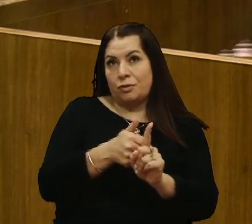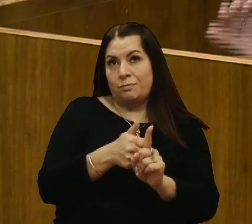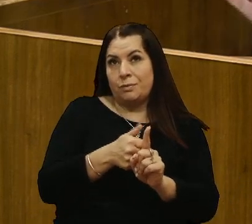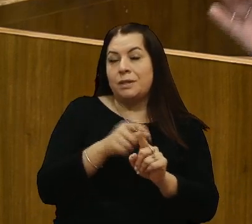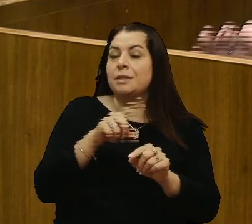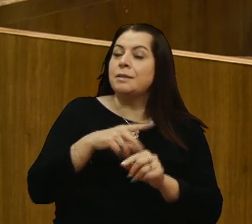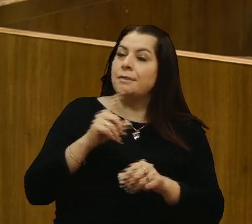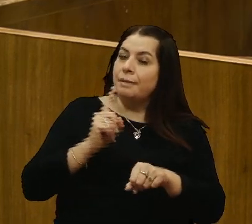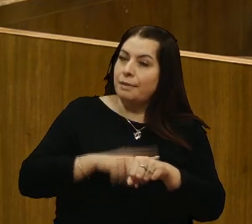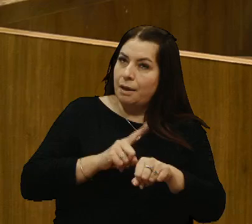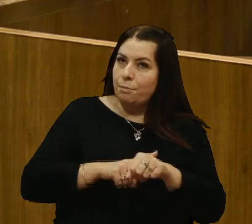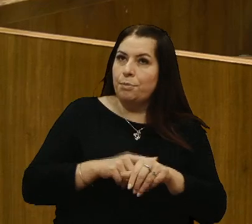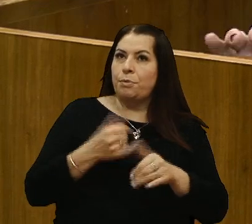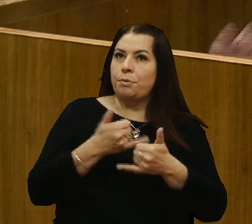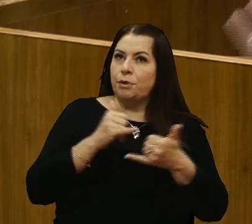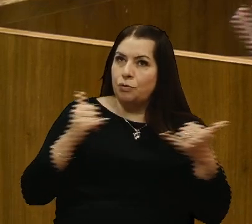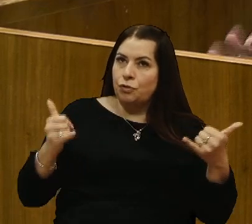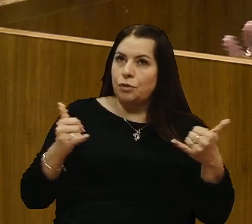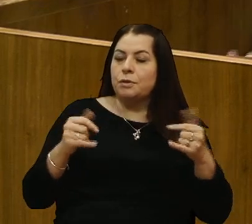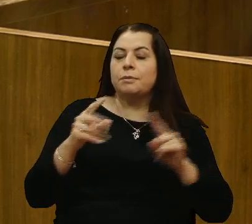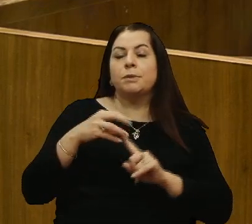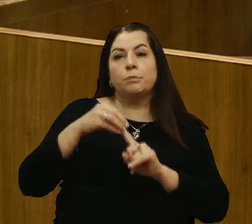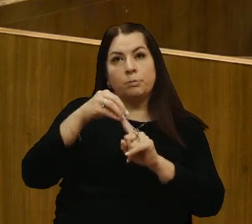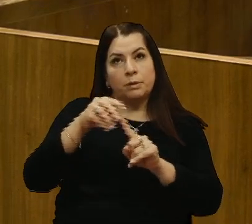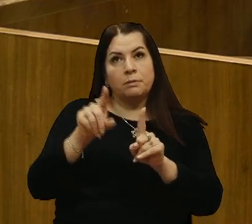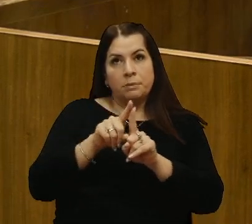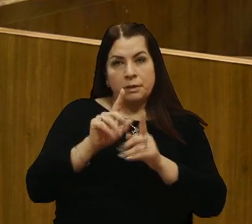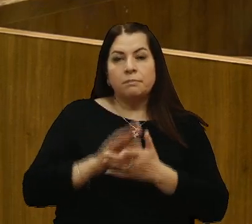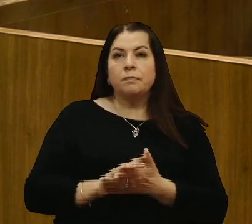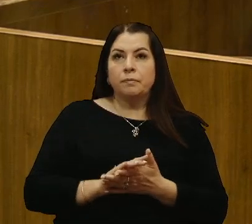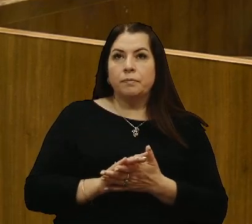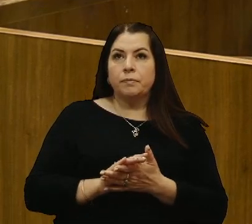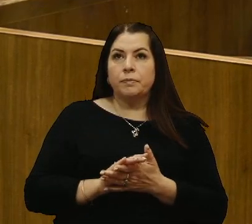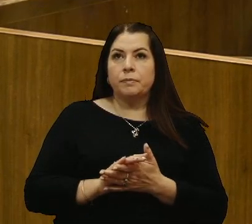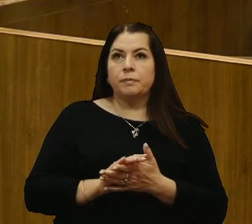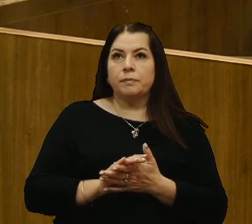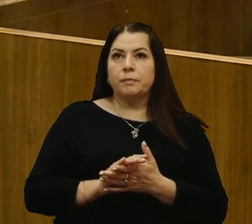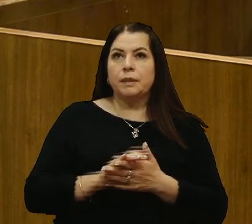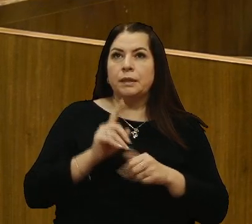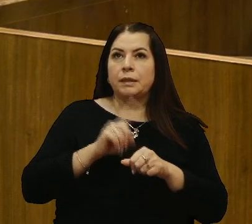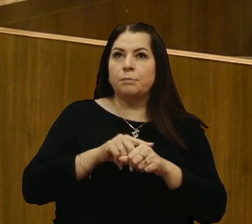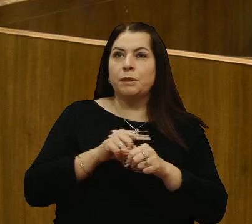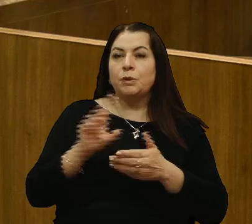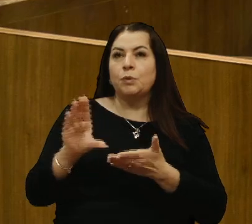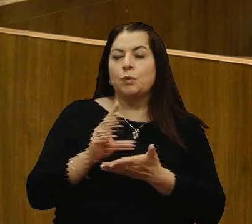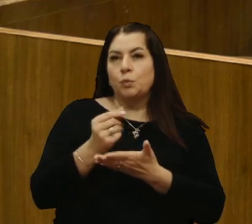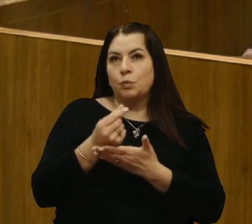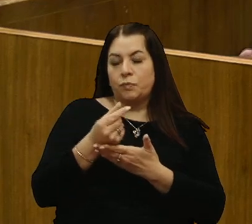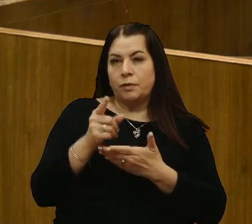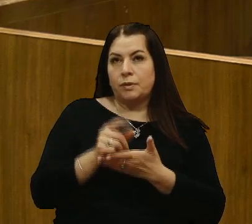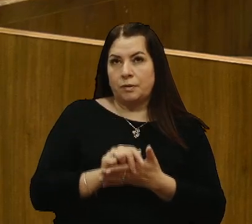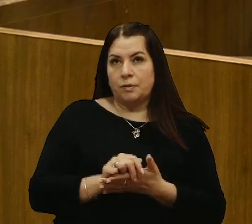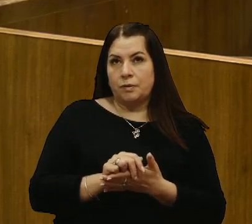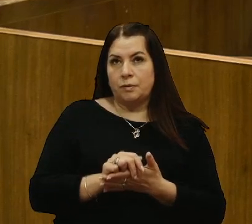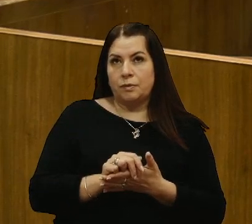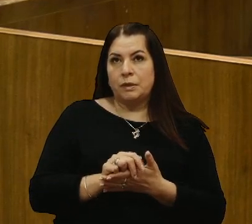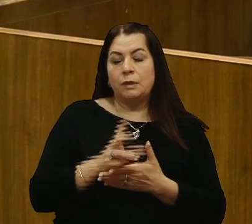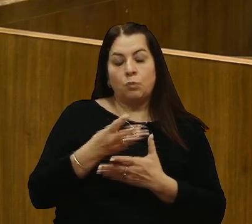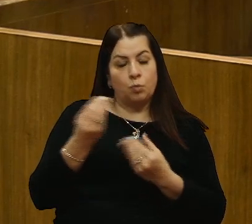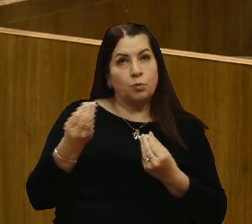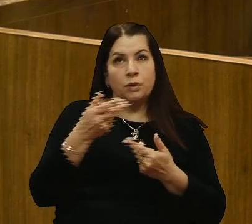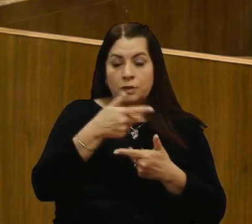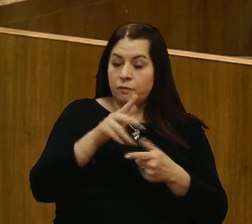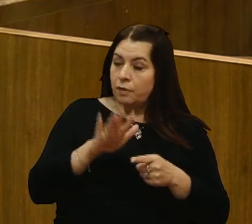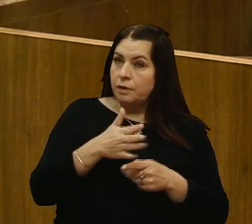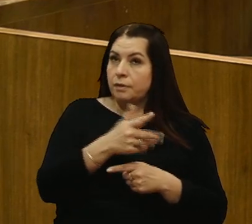tempo, energia, mas principalmente disponibilidade de recursos financeiros, que por muitos